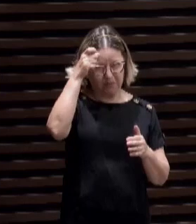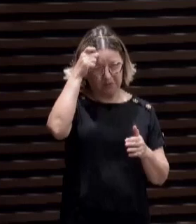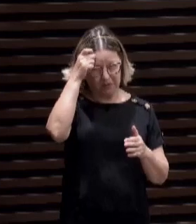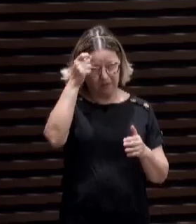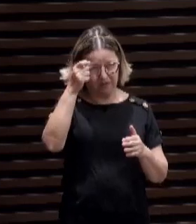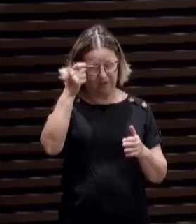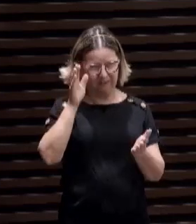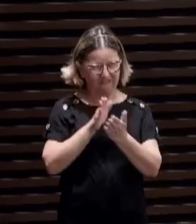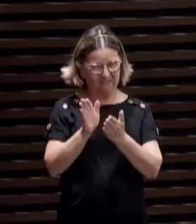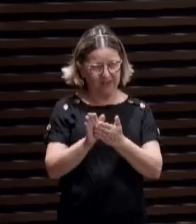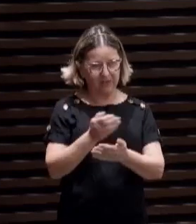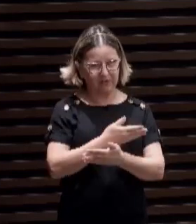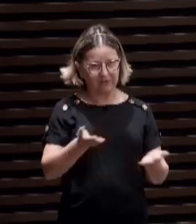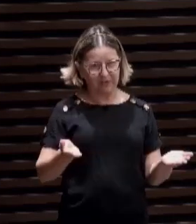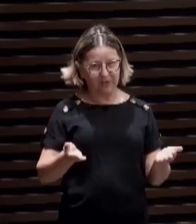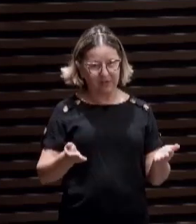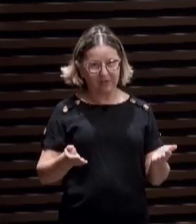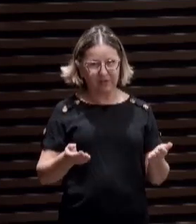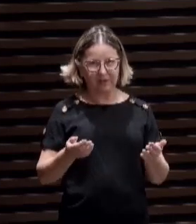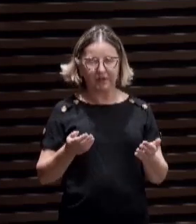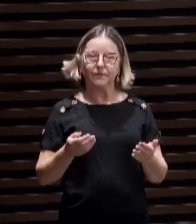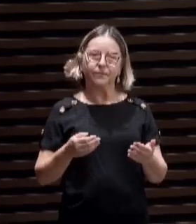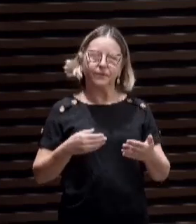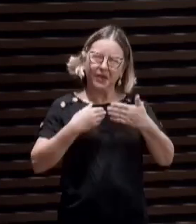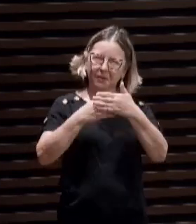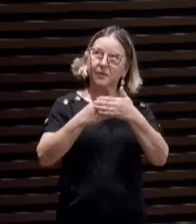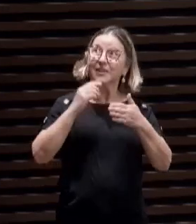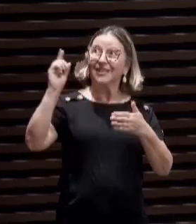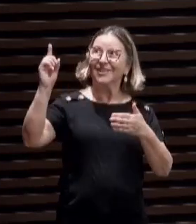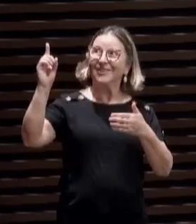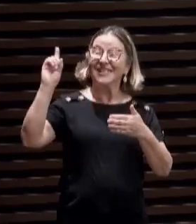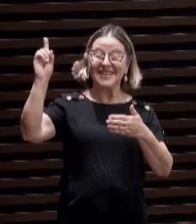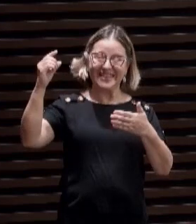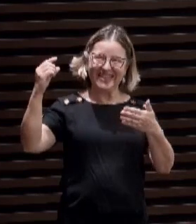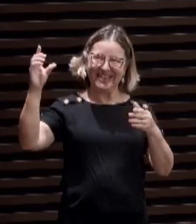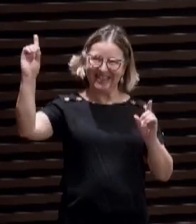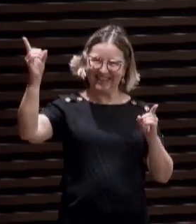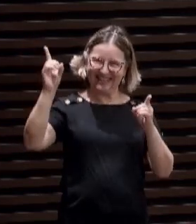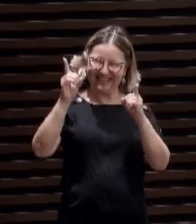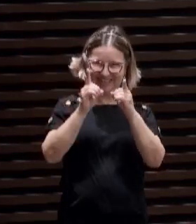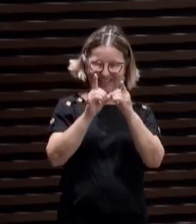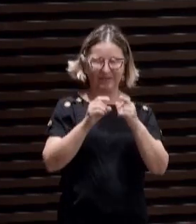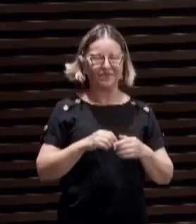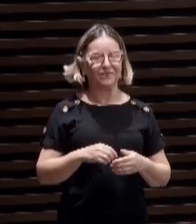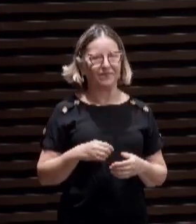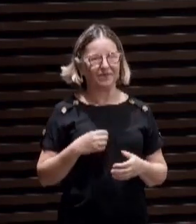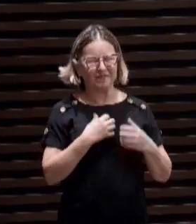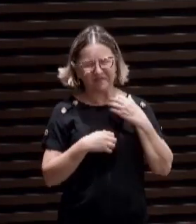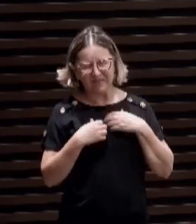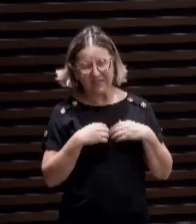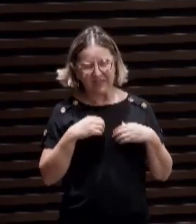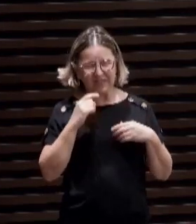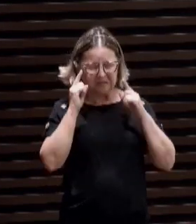as mãos, pecadores, e vós que sois de ânimo dobre, limpai o coração. Afligi-vos, lamentai e